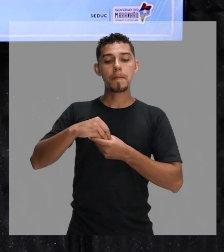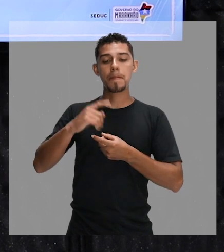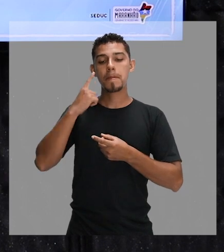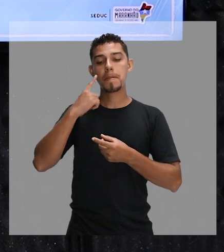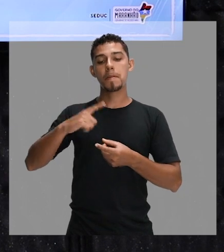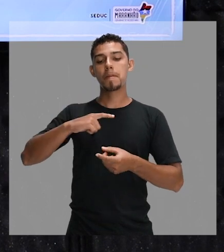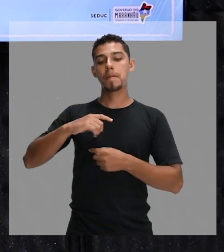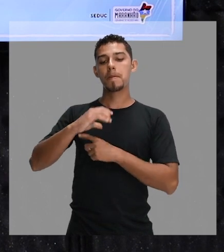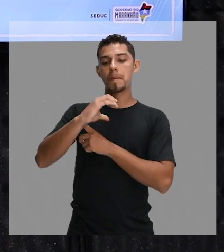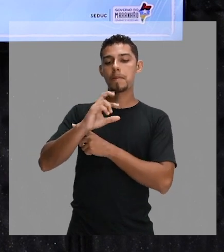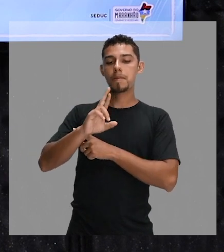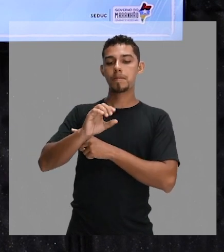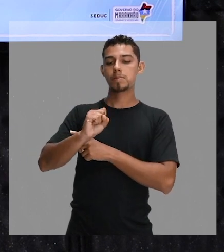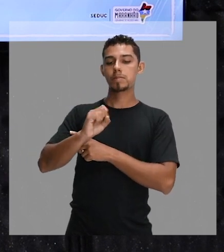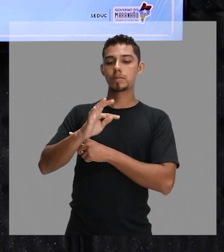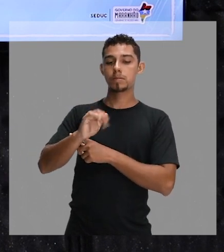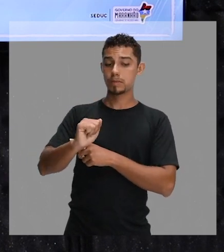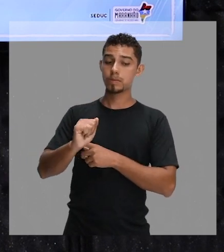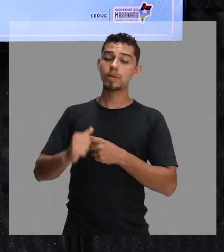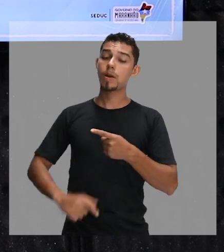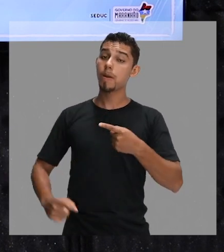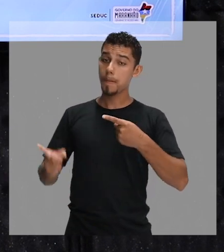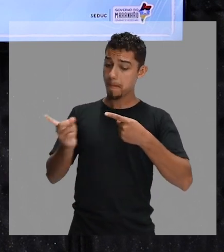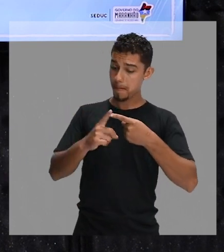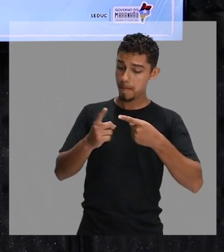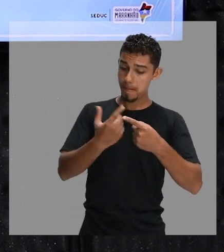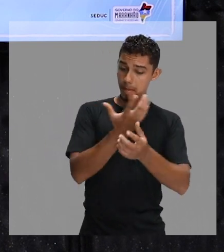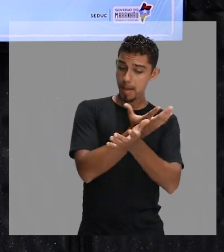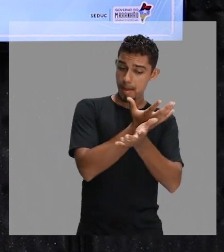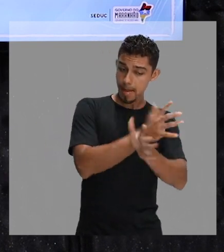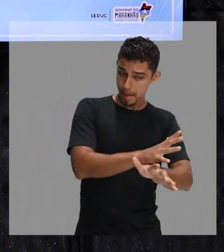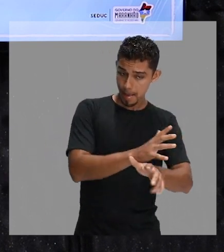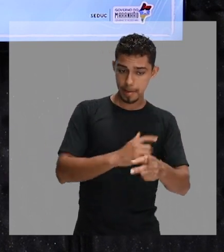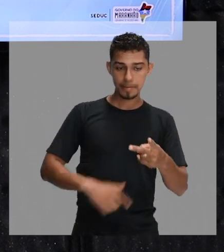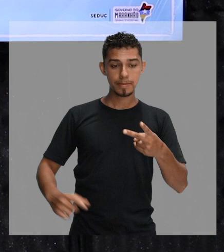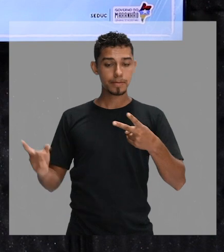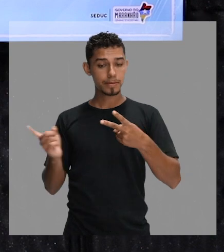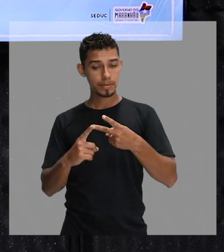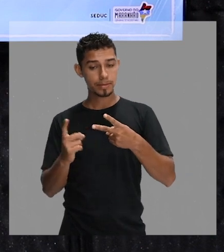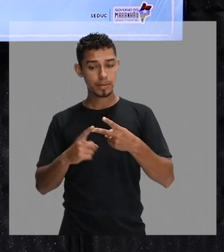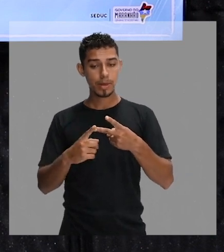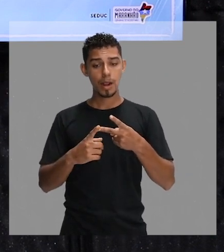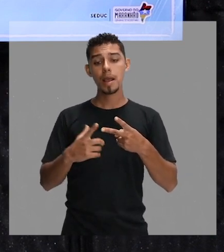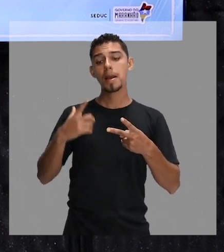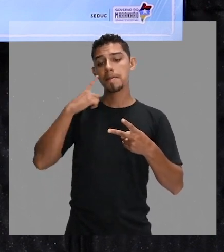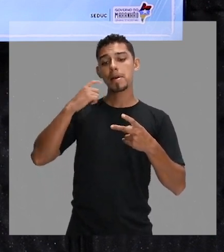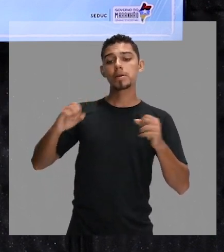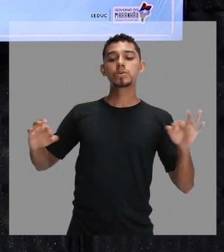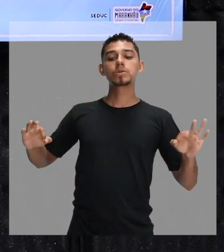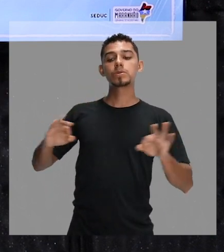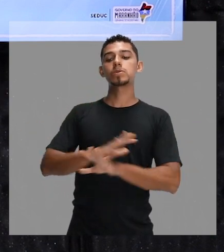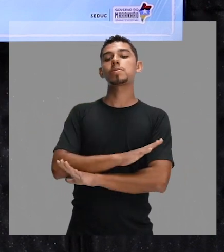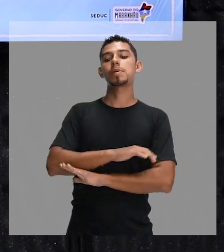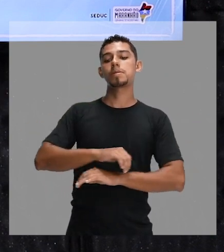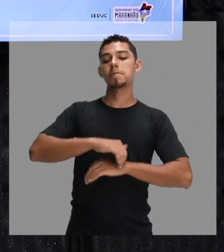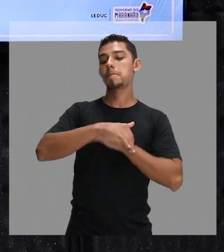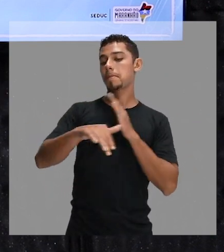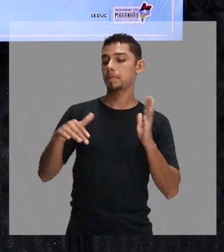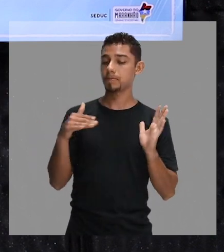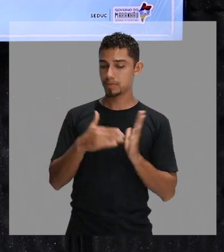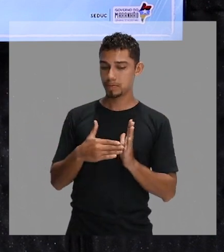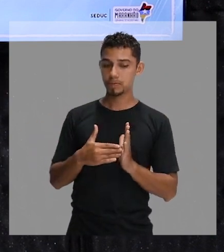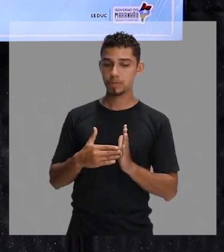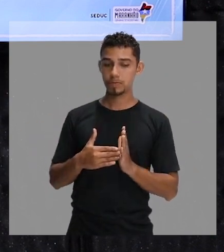ele quebra as rochas. A erosão é o processo mais completo de